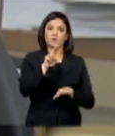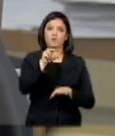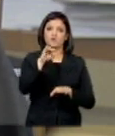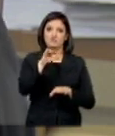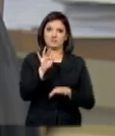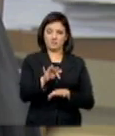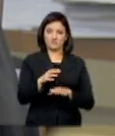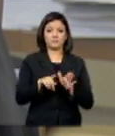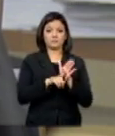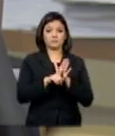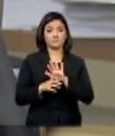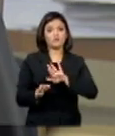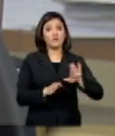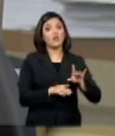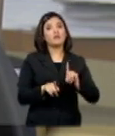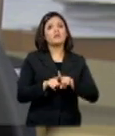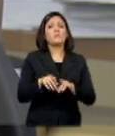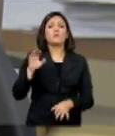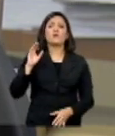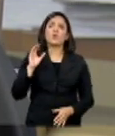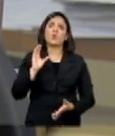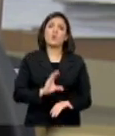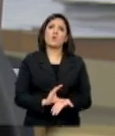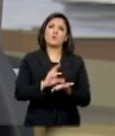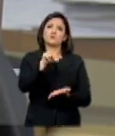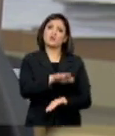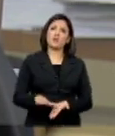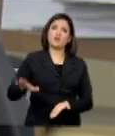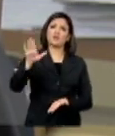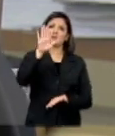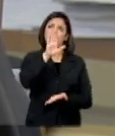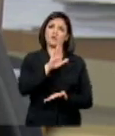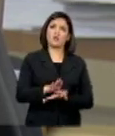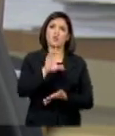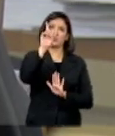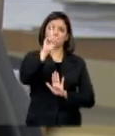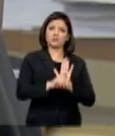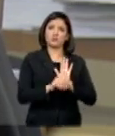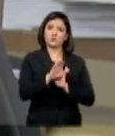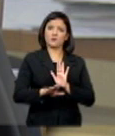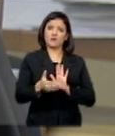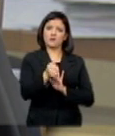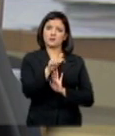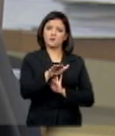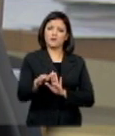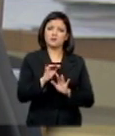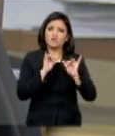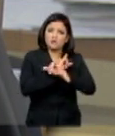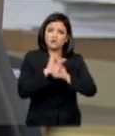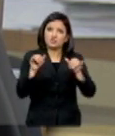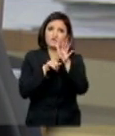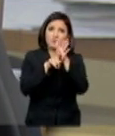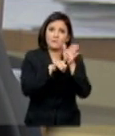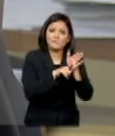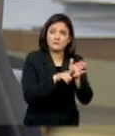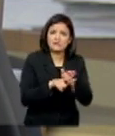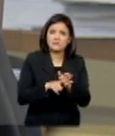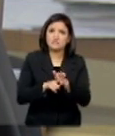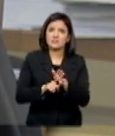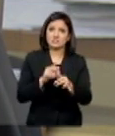o conselho nacional dos direitos da criança e do adolescente conanda divulgou pesquisa na internet na qual